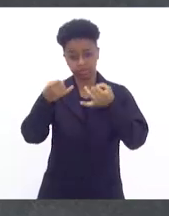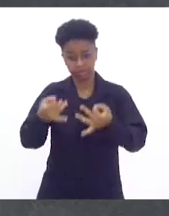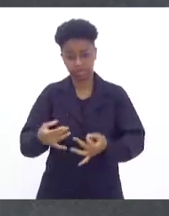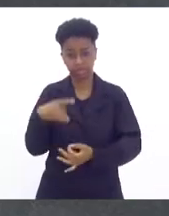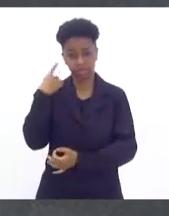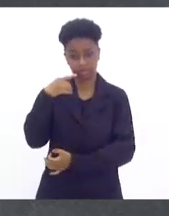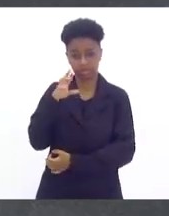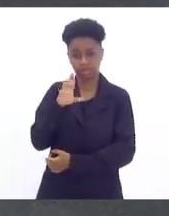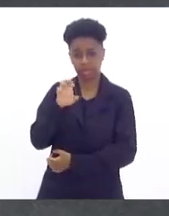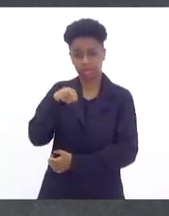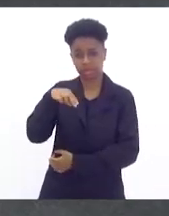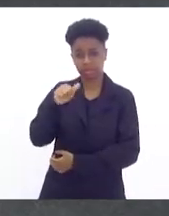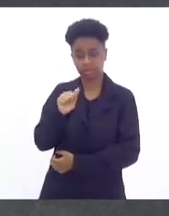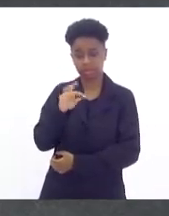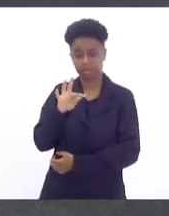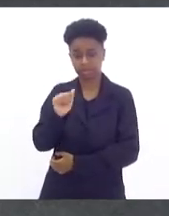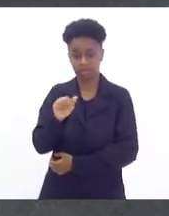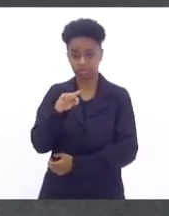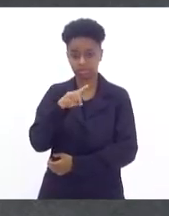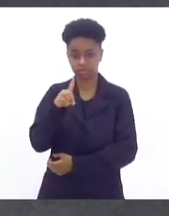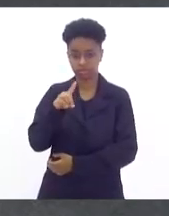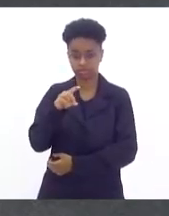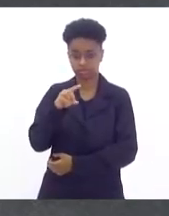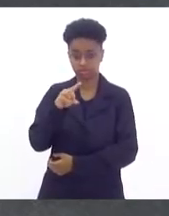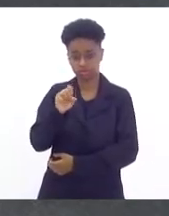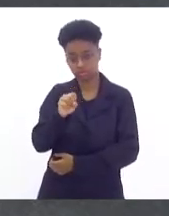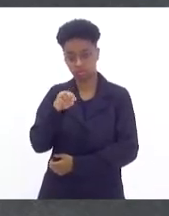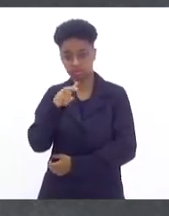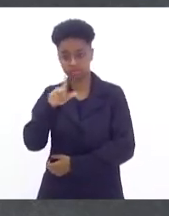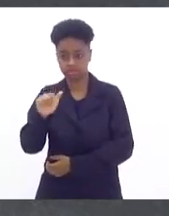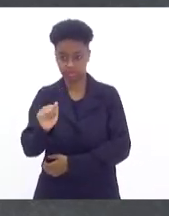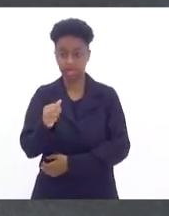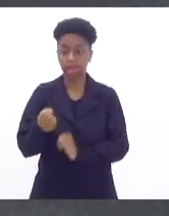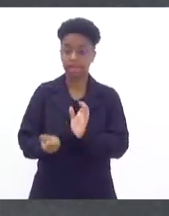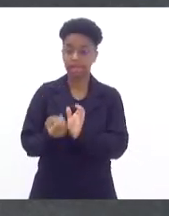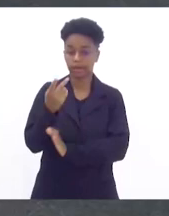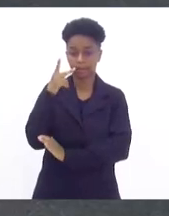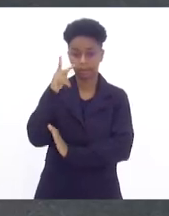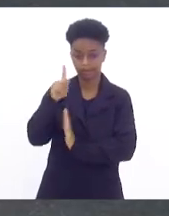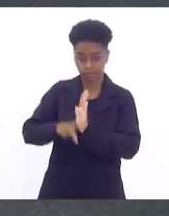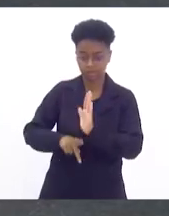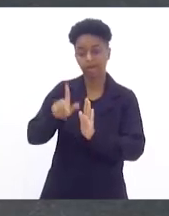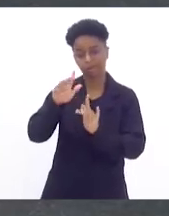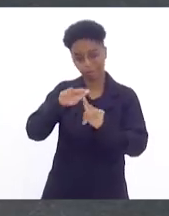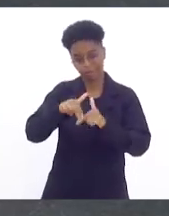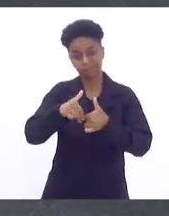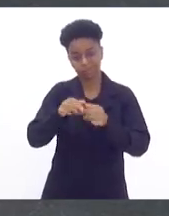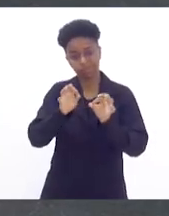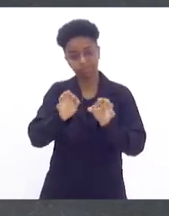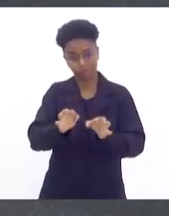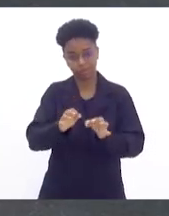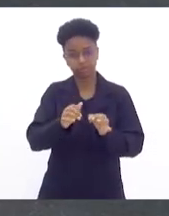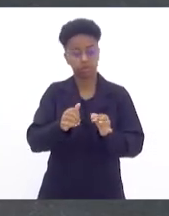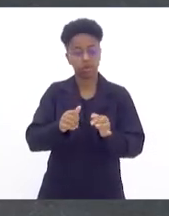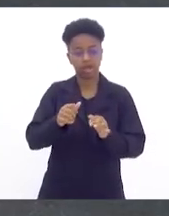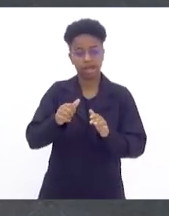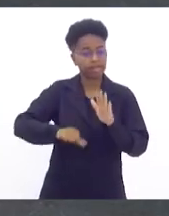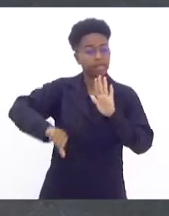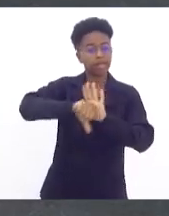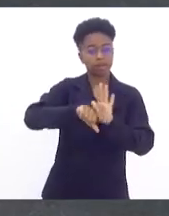pela deputada Renata Souza a inspiração desse projeto foi exatamente um incidente criminoso